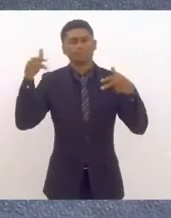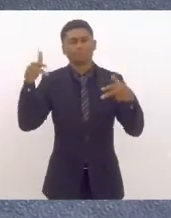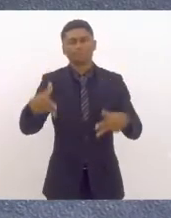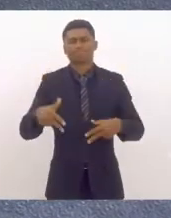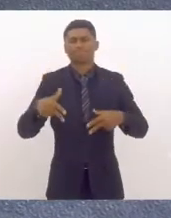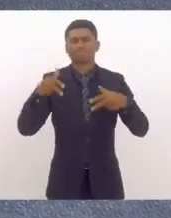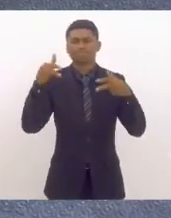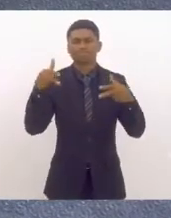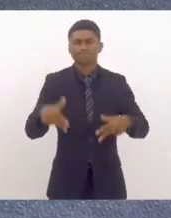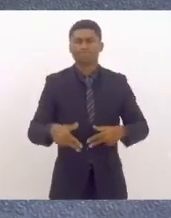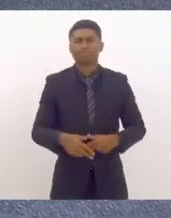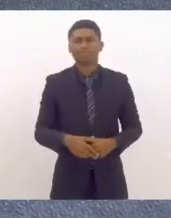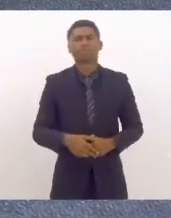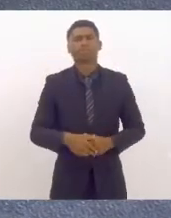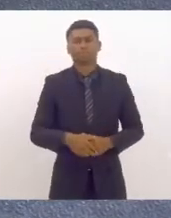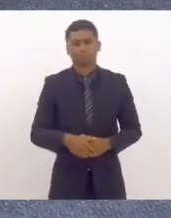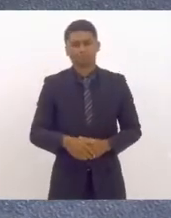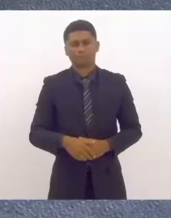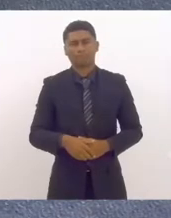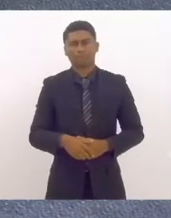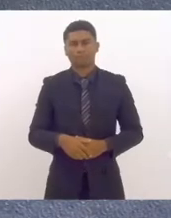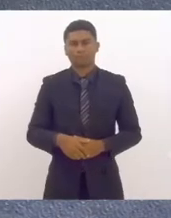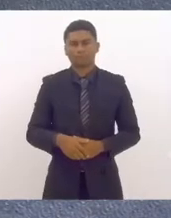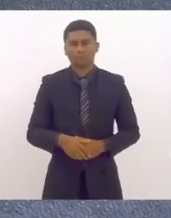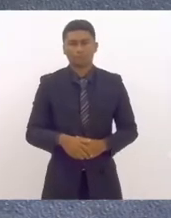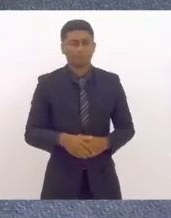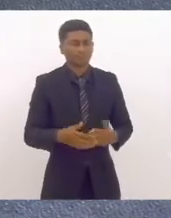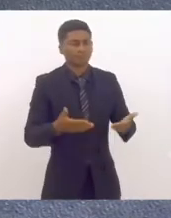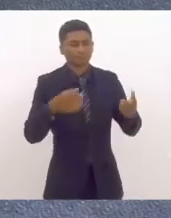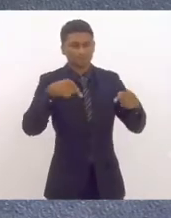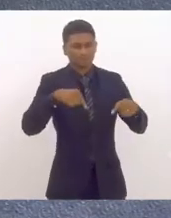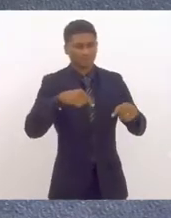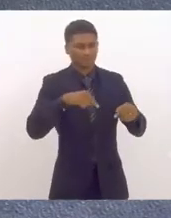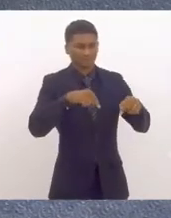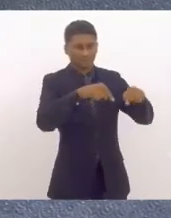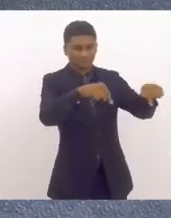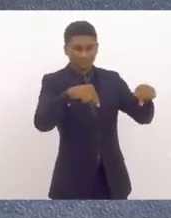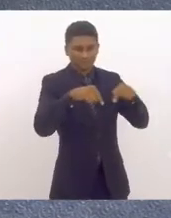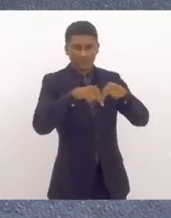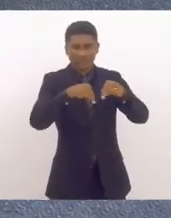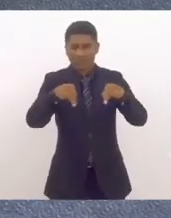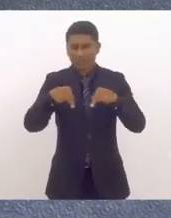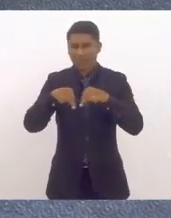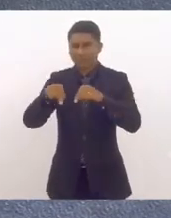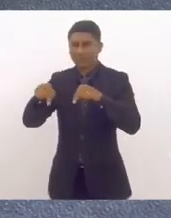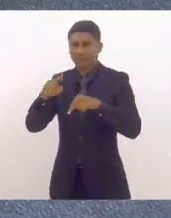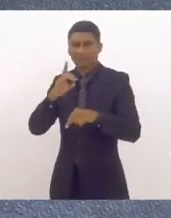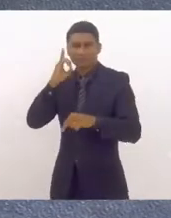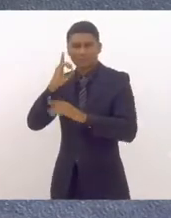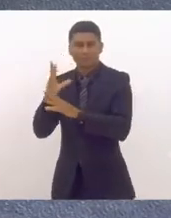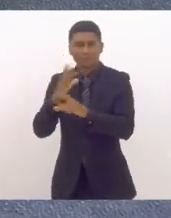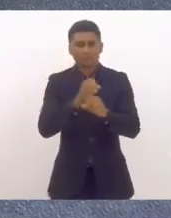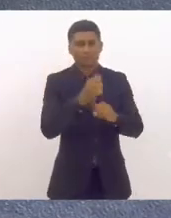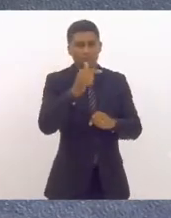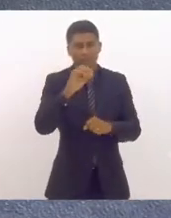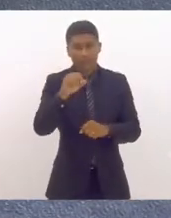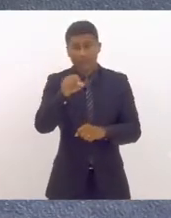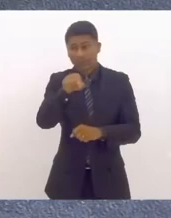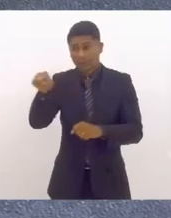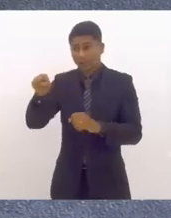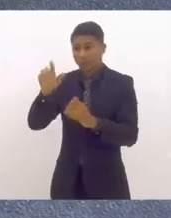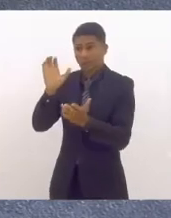aqui político dentro de todos os 70 gabinetes, apresentando aos senhores deputados quais os argumentos